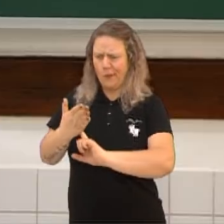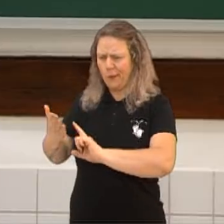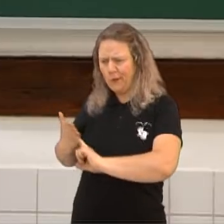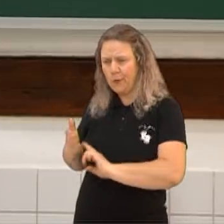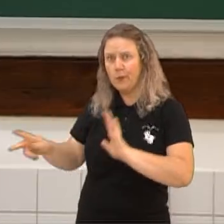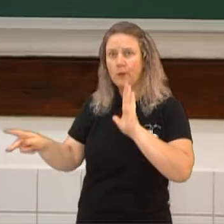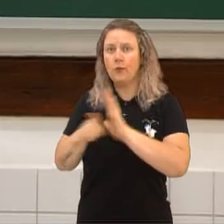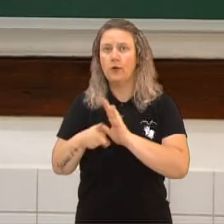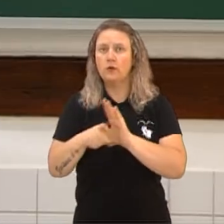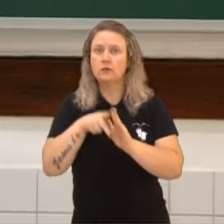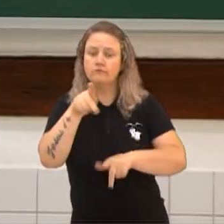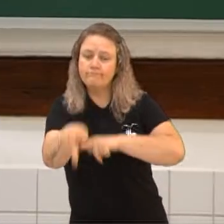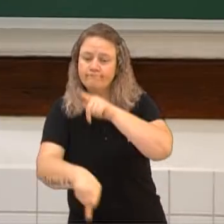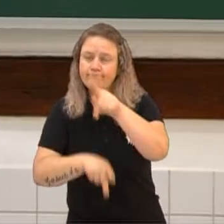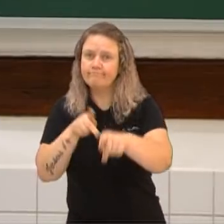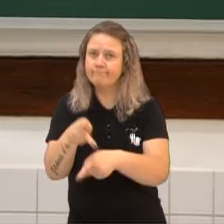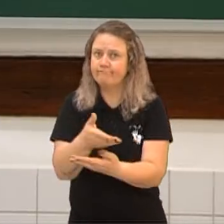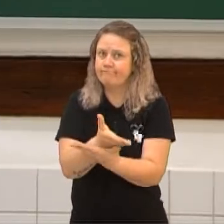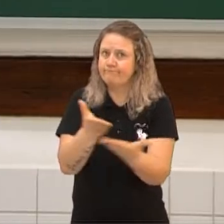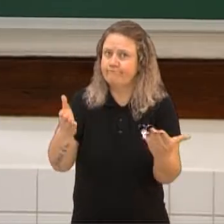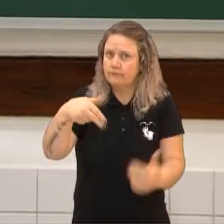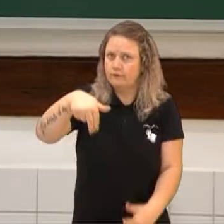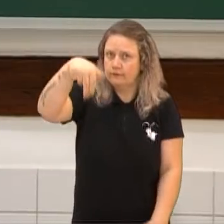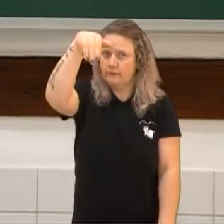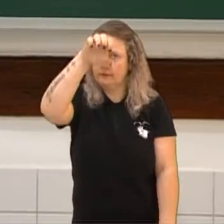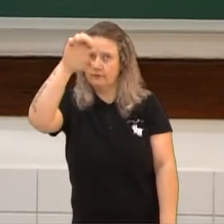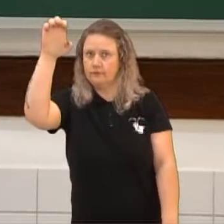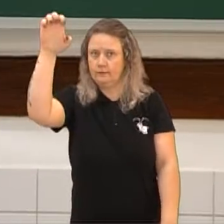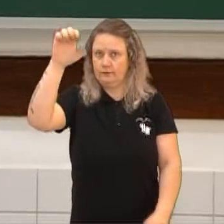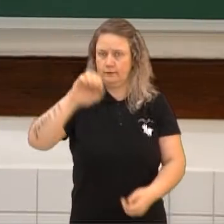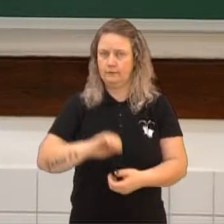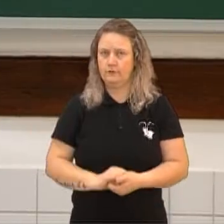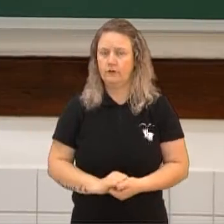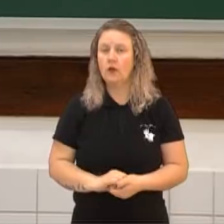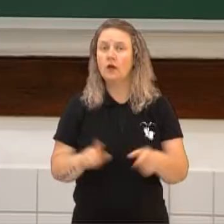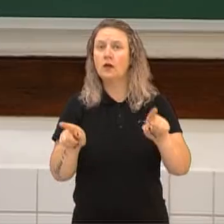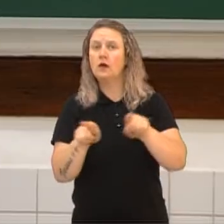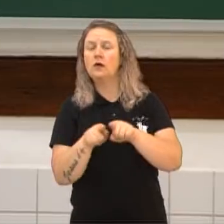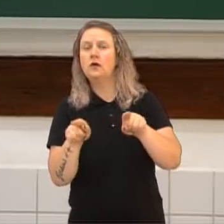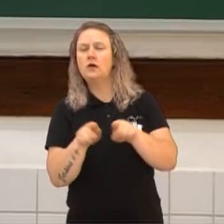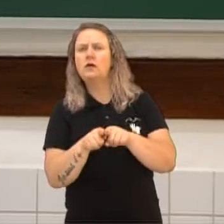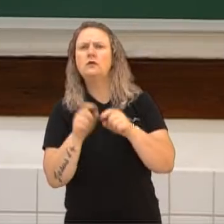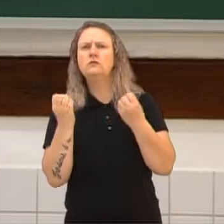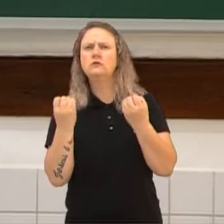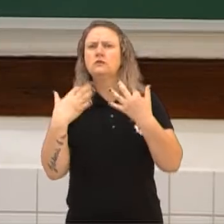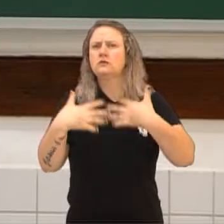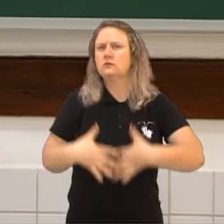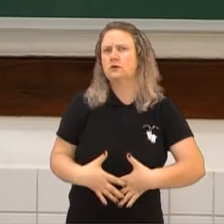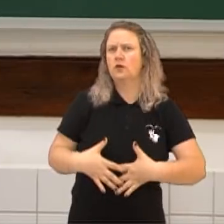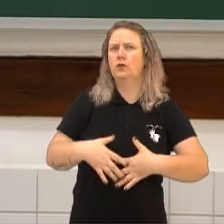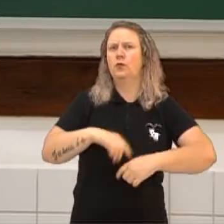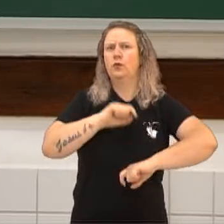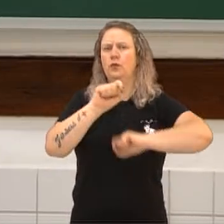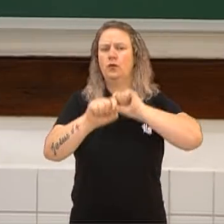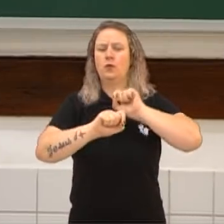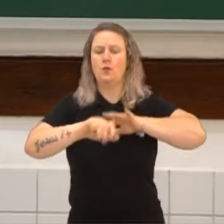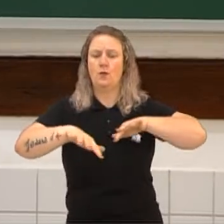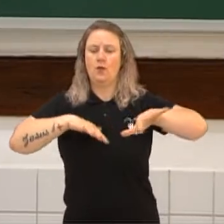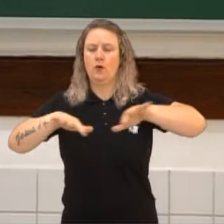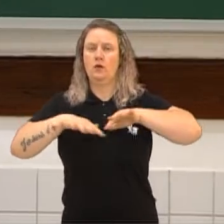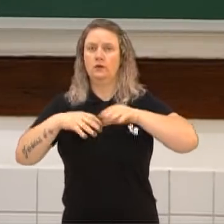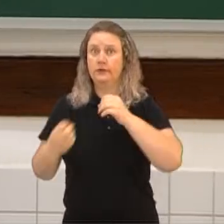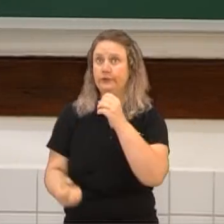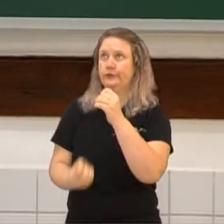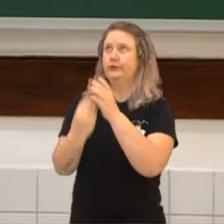nordestina. Então aqui é importante nós sabermos que estamos falando de um movimento que surgiu no